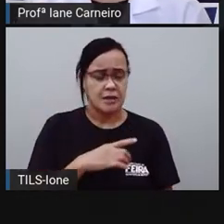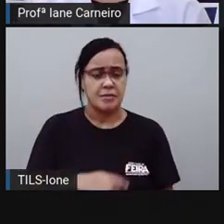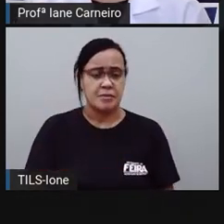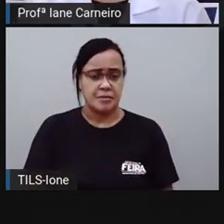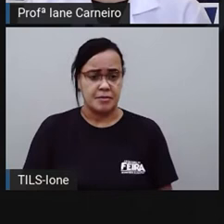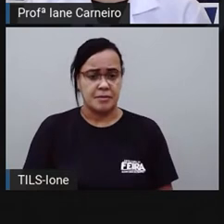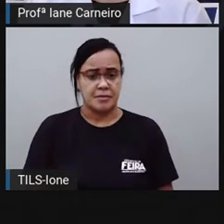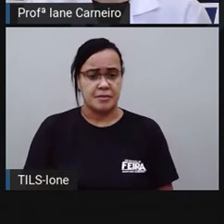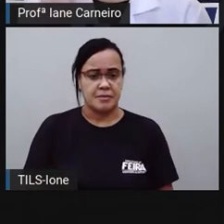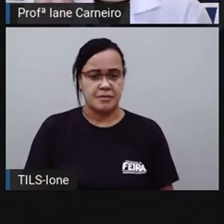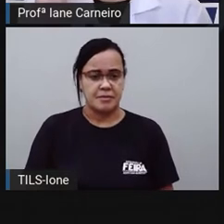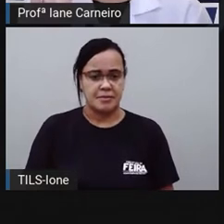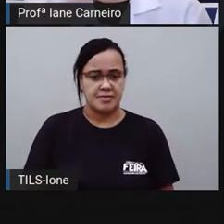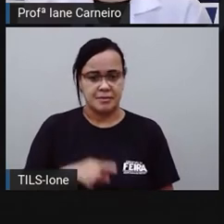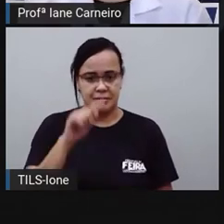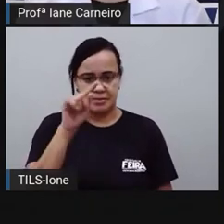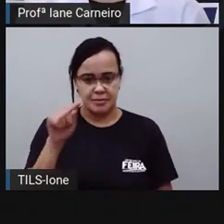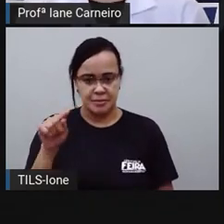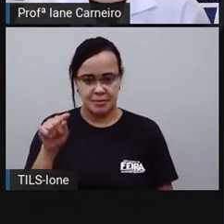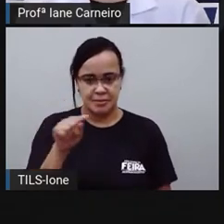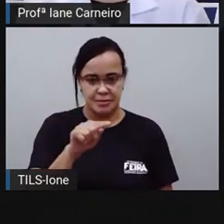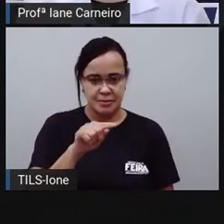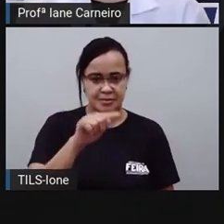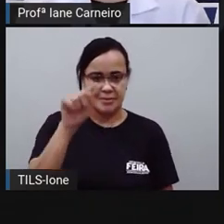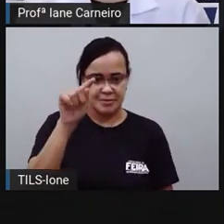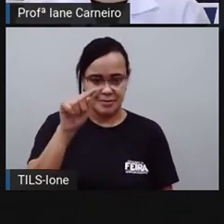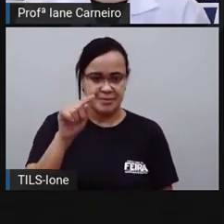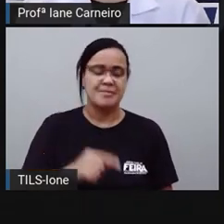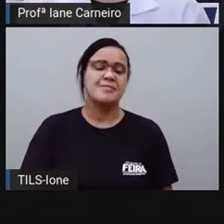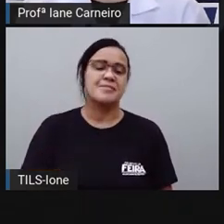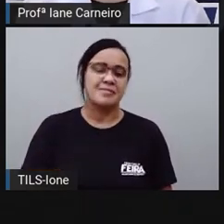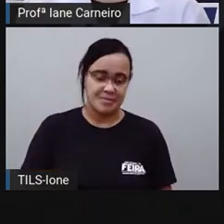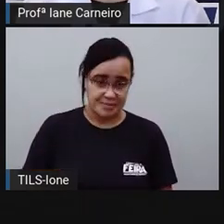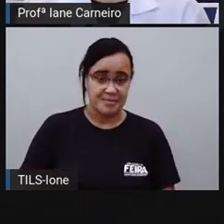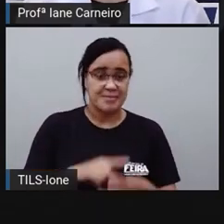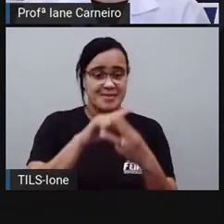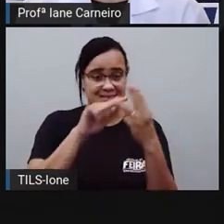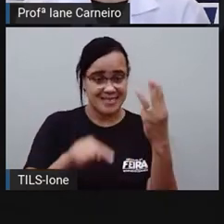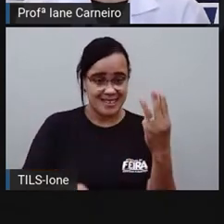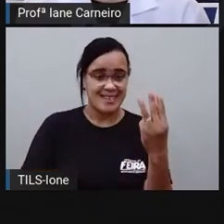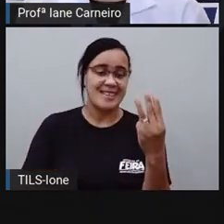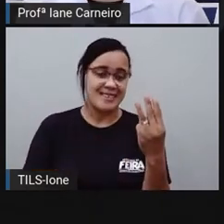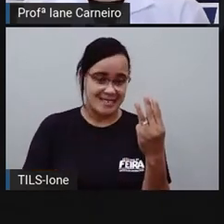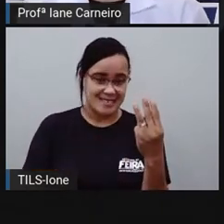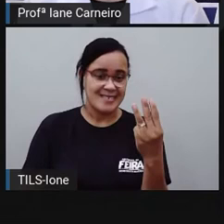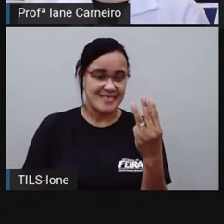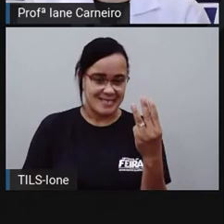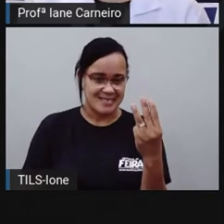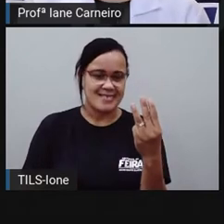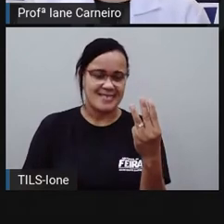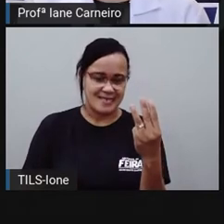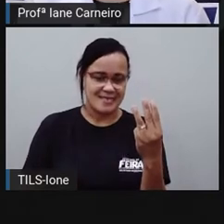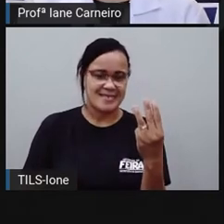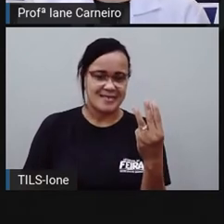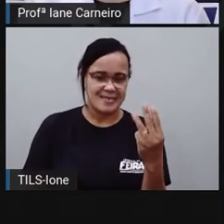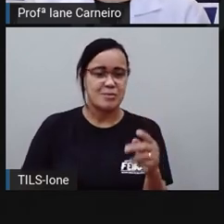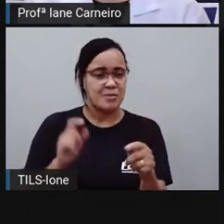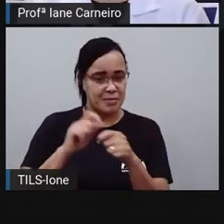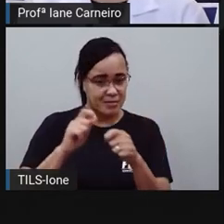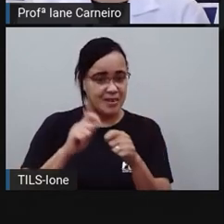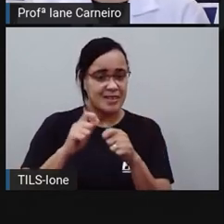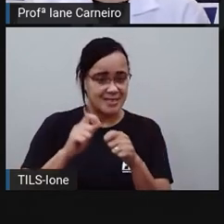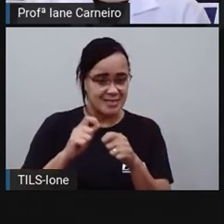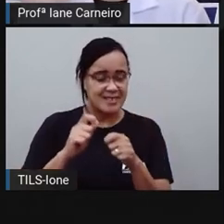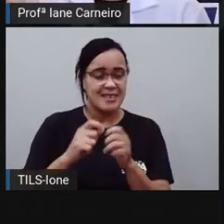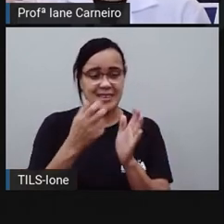triângulo tem? Três, né? Nós precisamos de três palitos para fazer essa